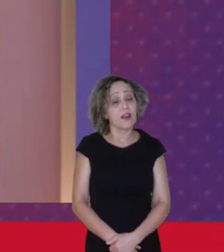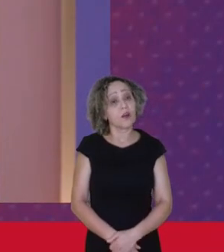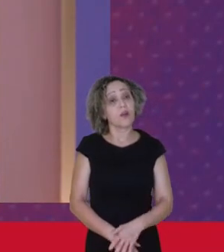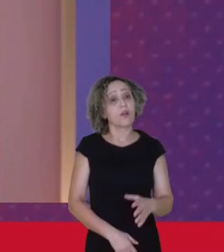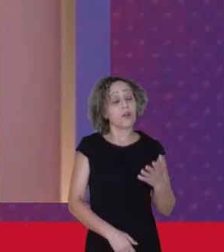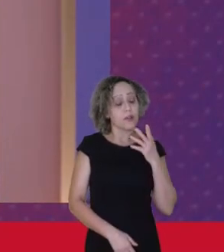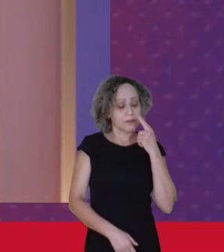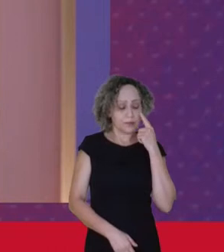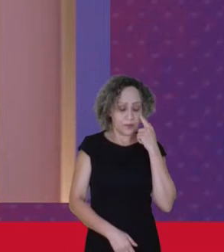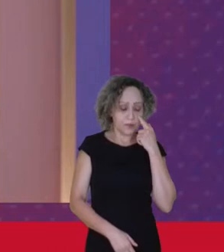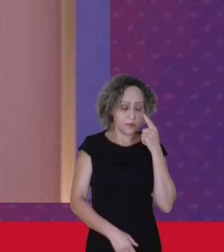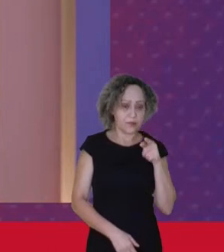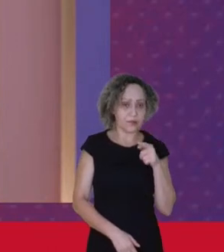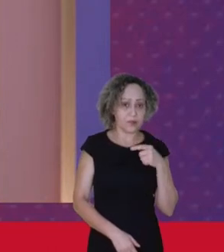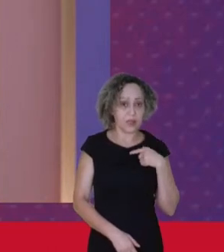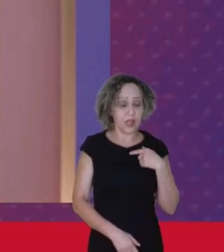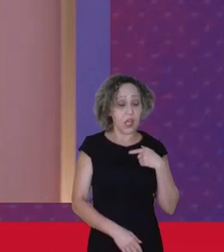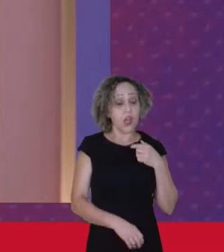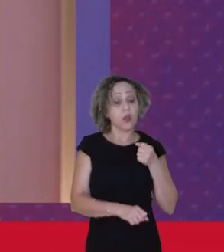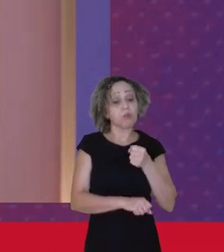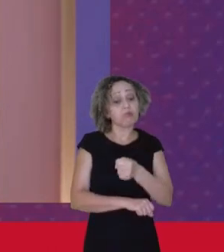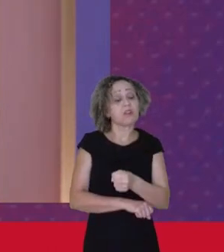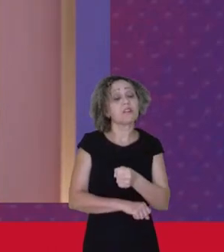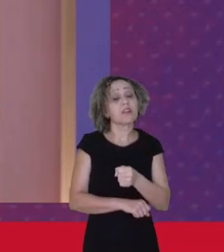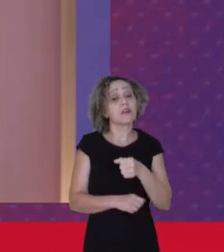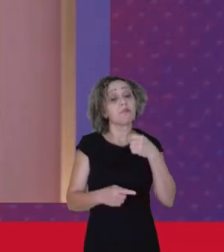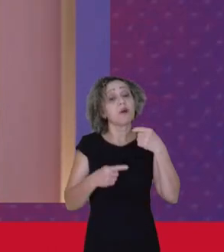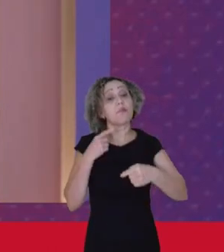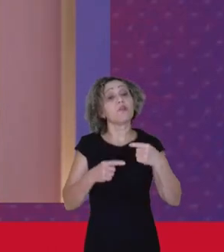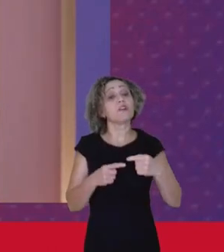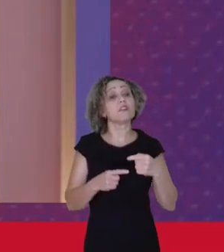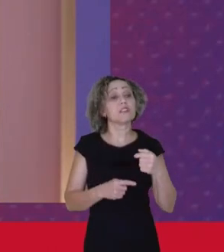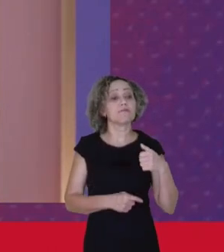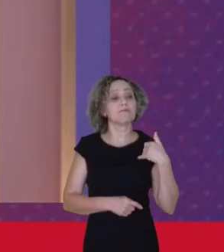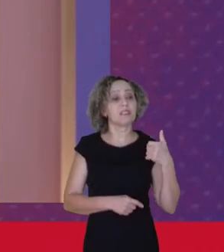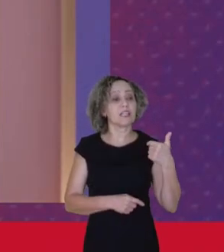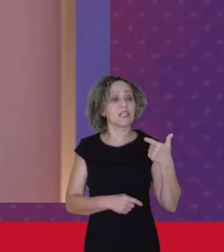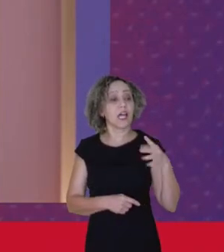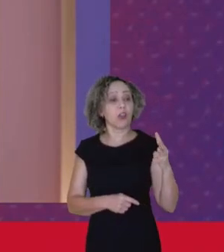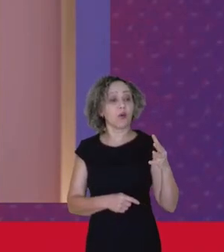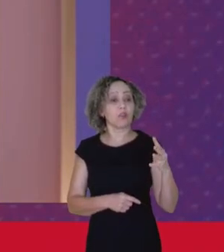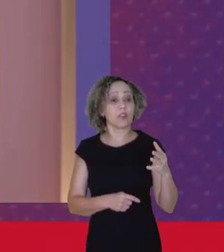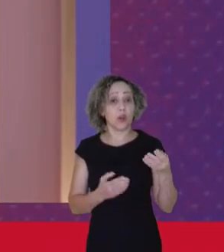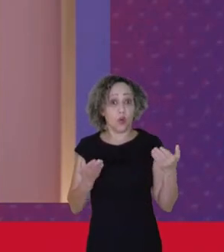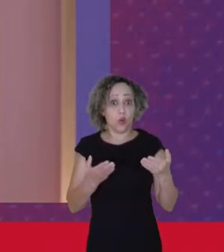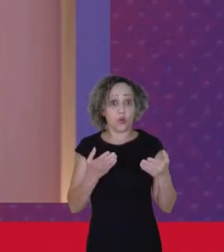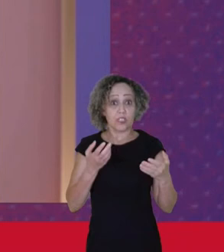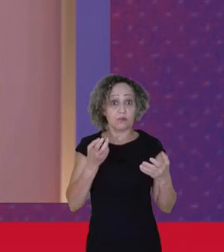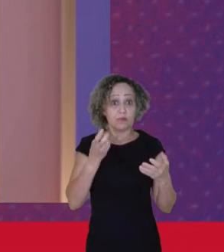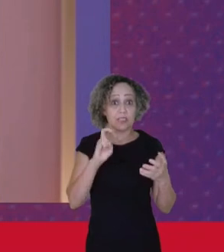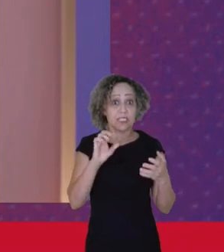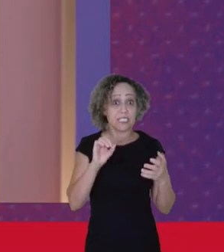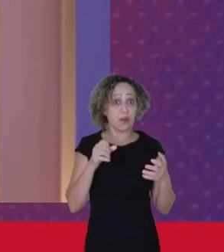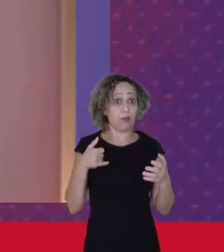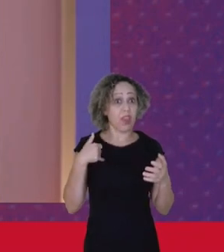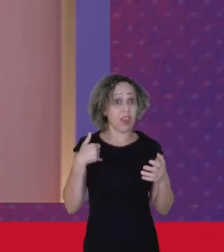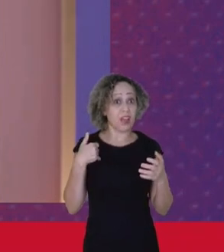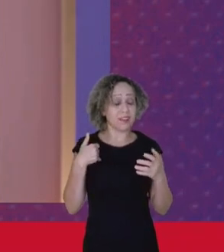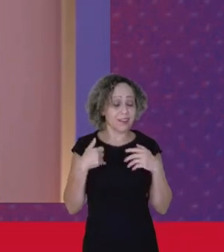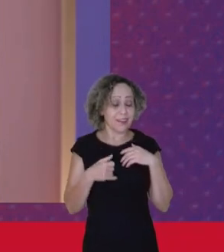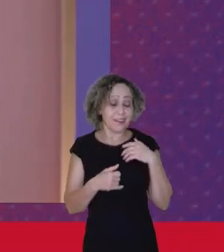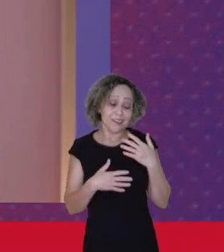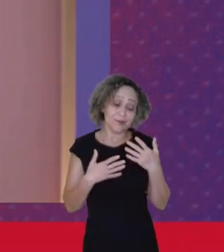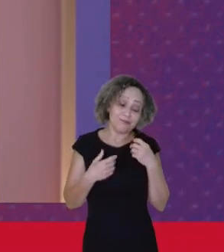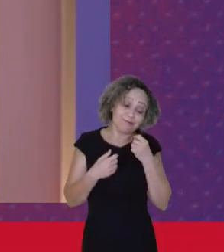Olha só, pessoal, eu entrei para a política com 14 anos de idade. Hoje eu tenho 50. Eu brinco que eu tenho mais tempo de